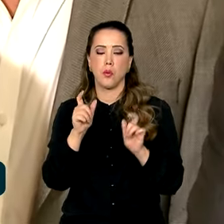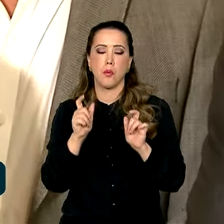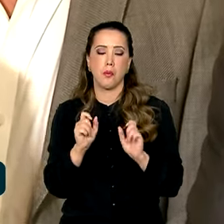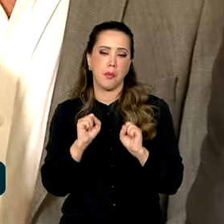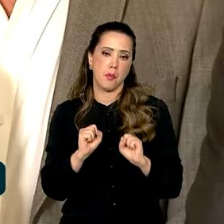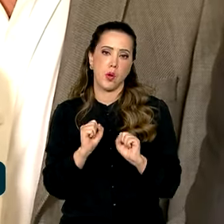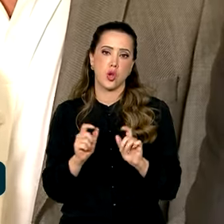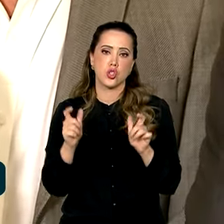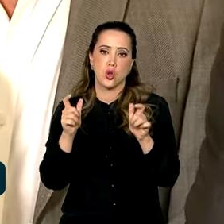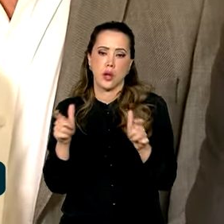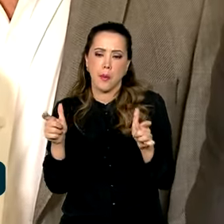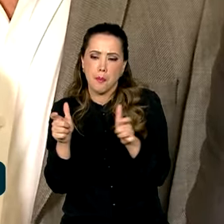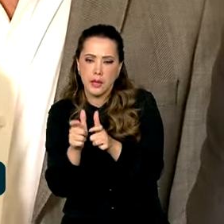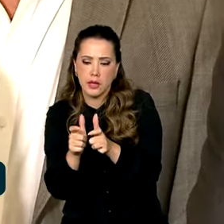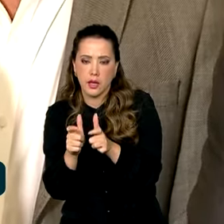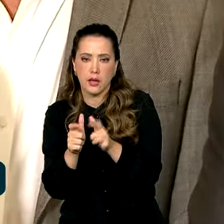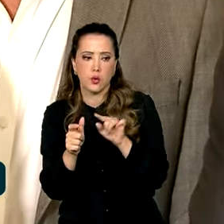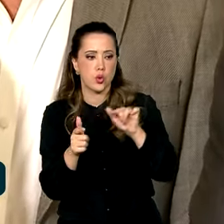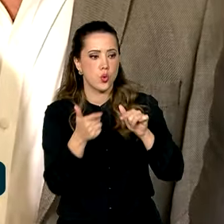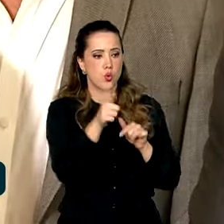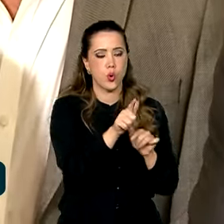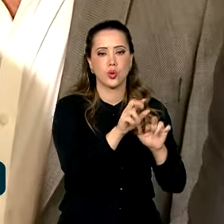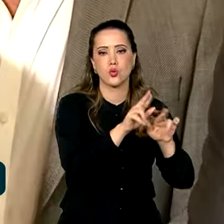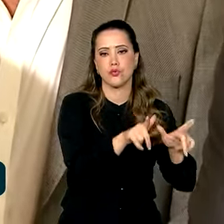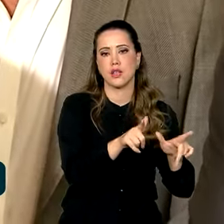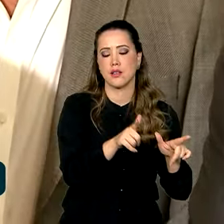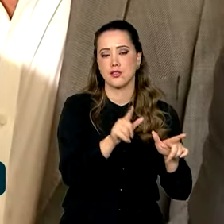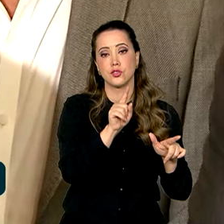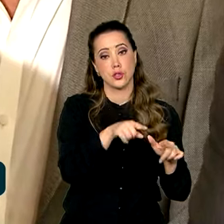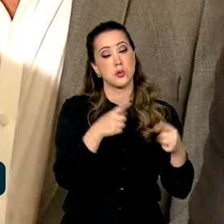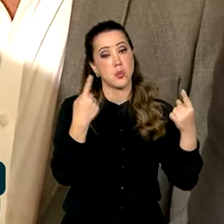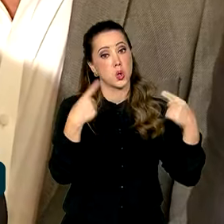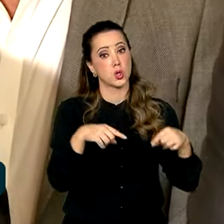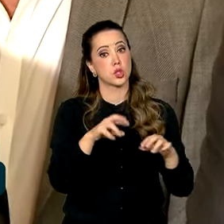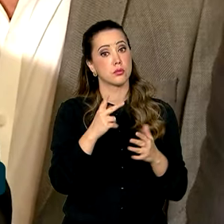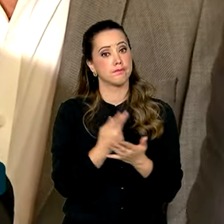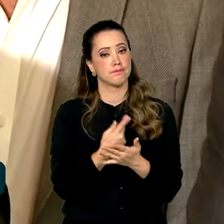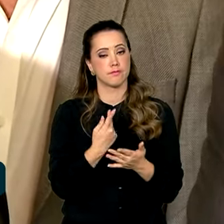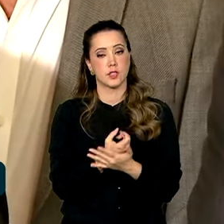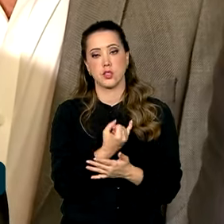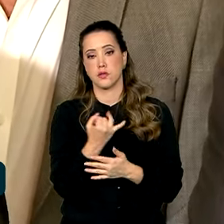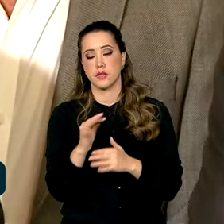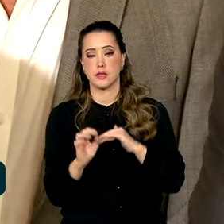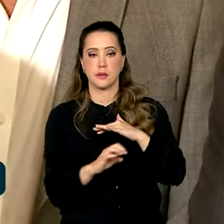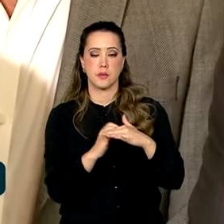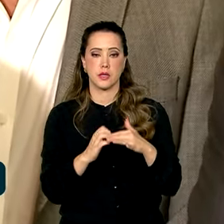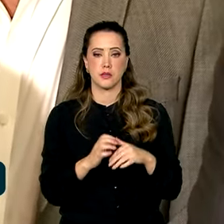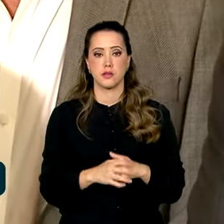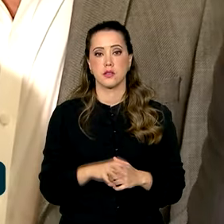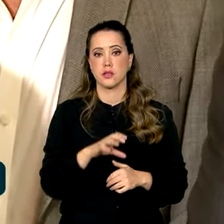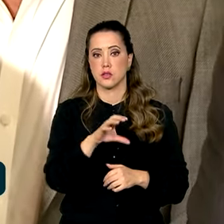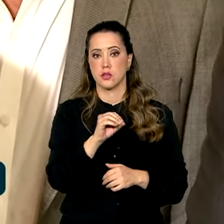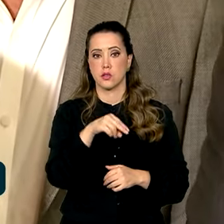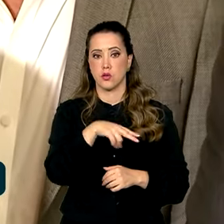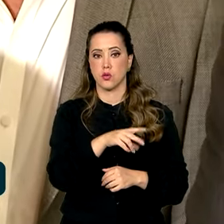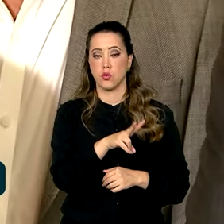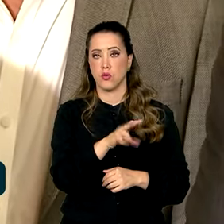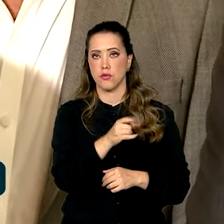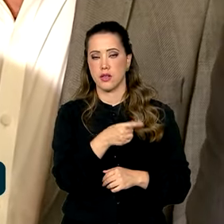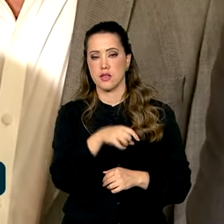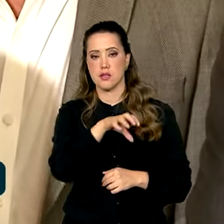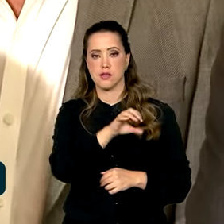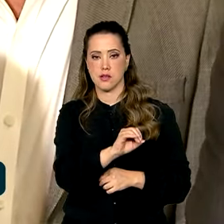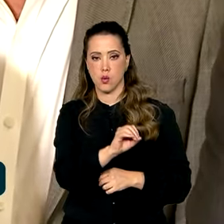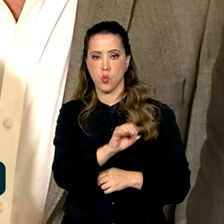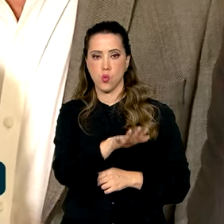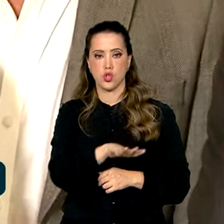pode ensejar em concorrência desleal entre as várias empresas concorrentes. Então, a convenção coletiva ela